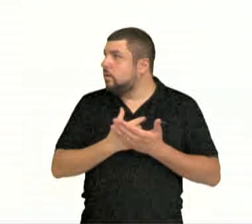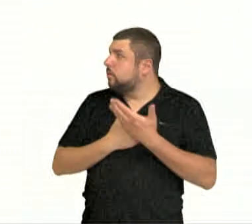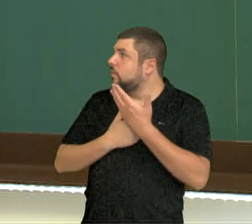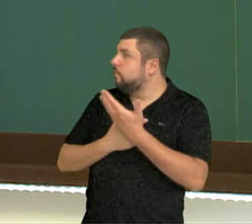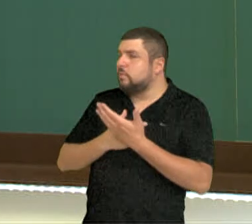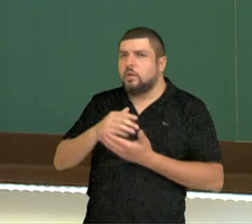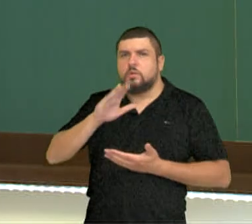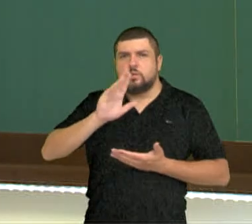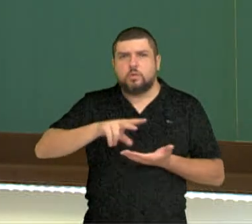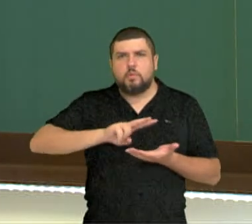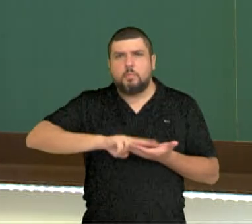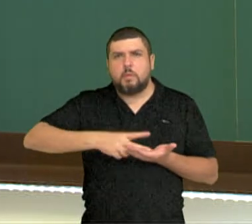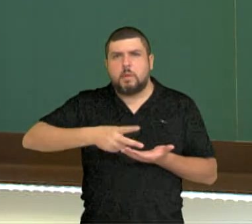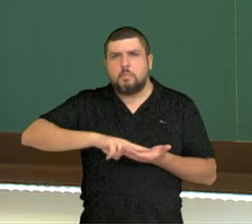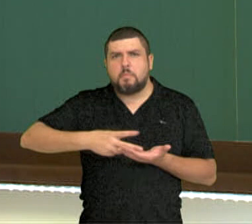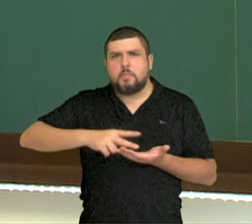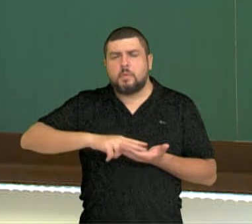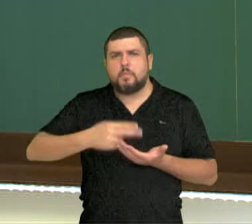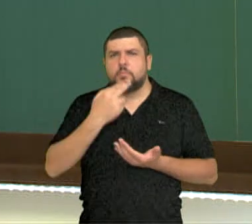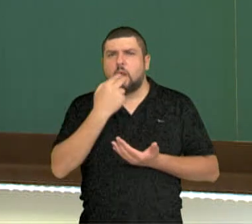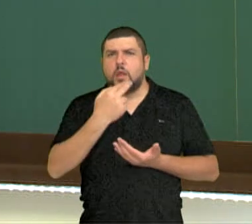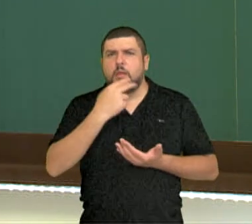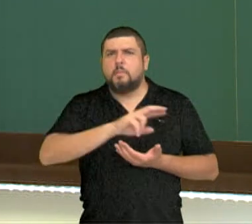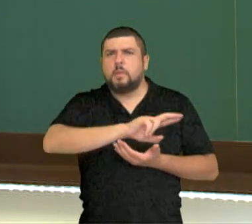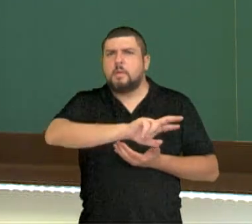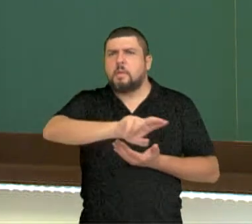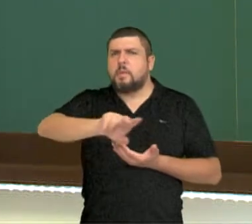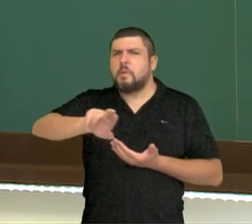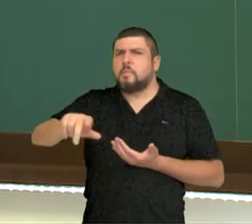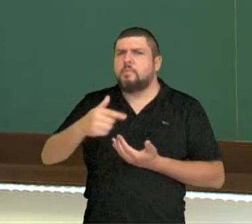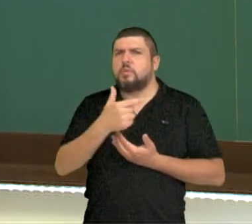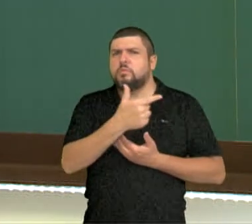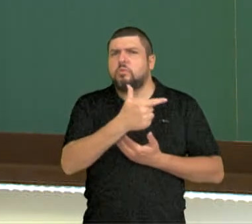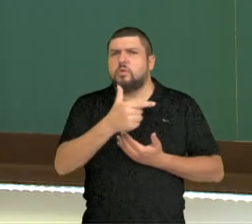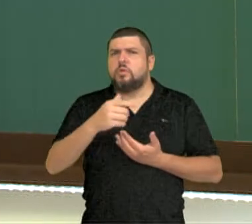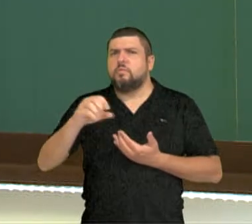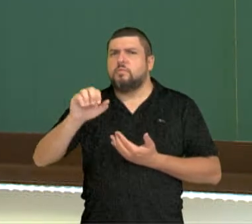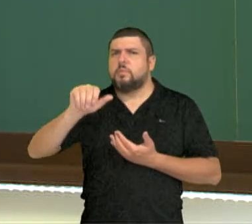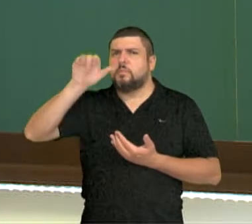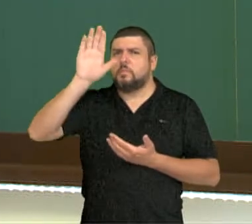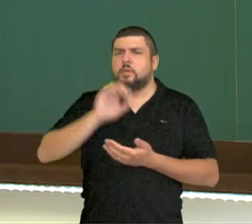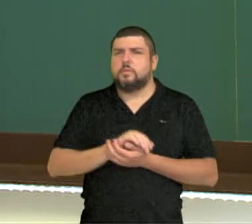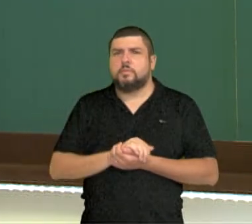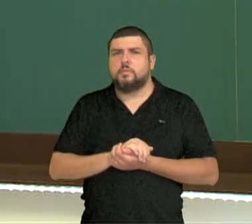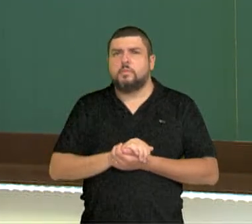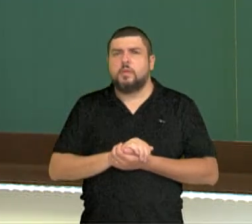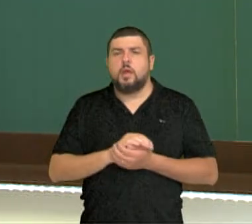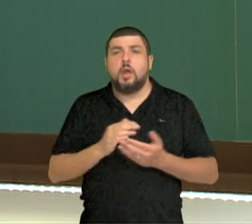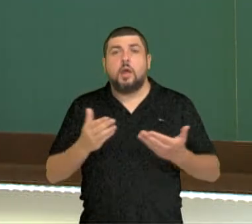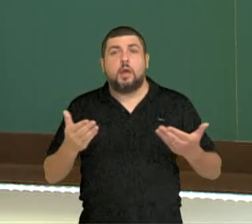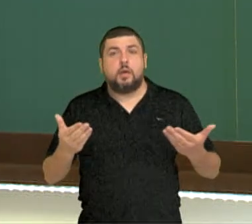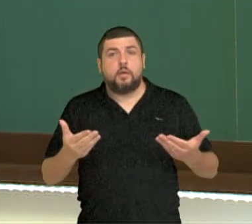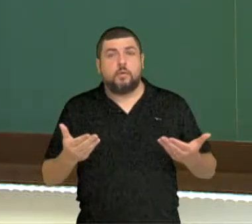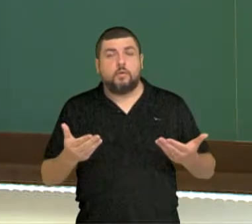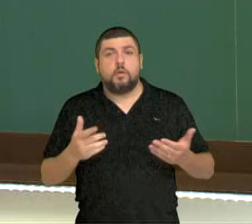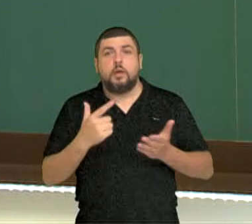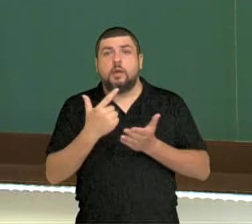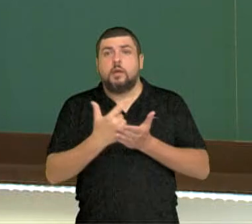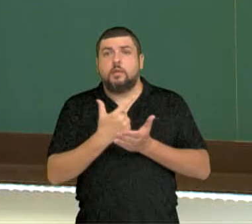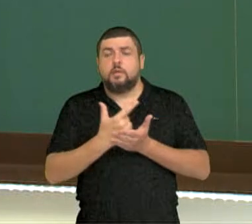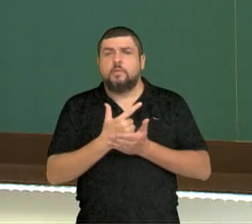em mais de 220 idiomas e dialetos. Atualmente a obra está em domínio público, então você